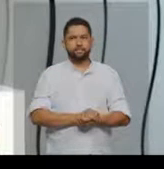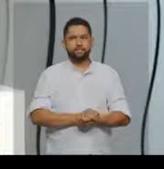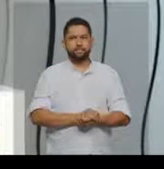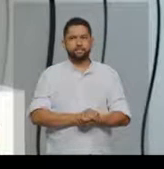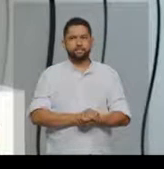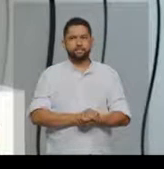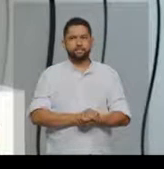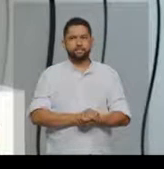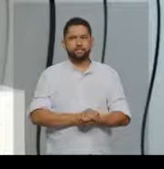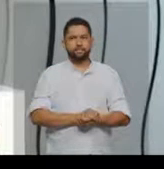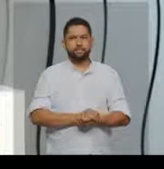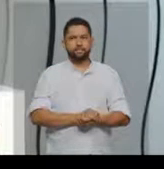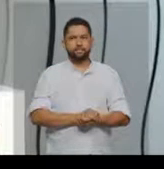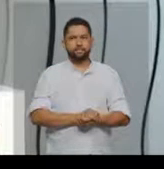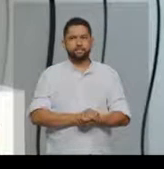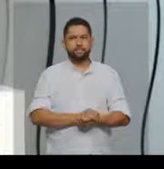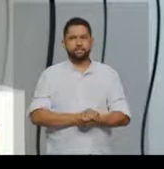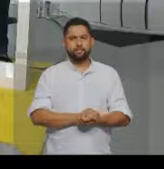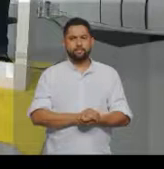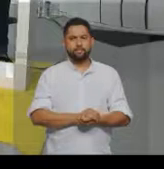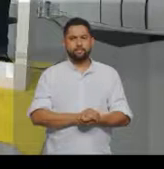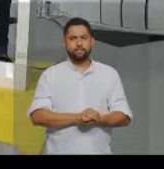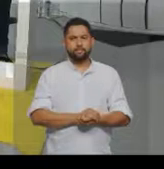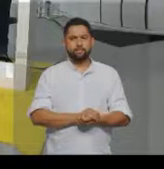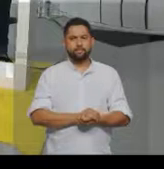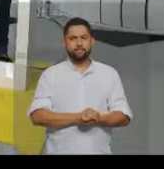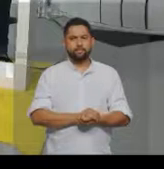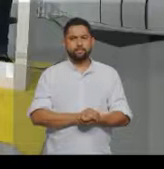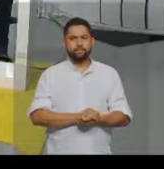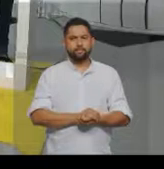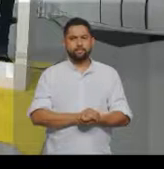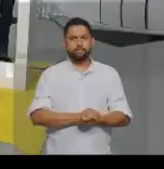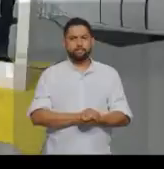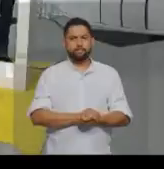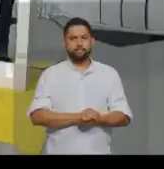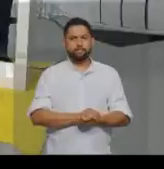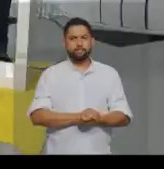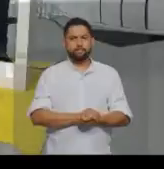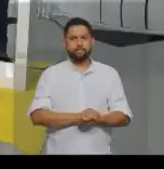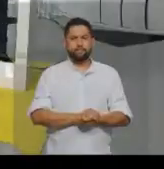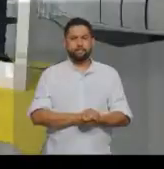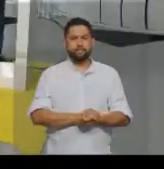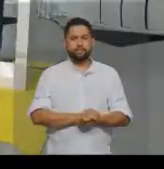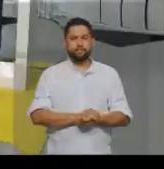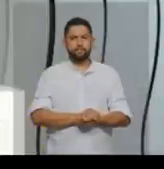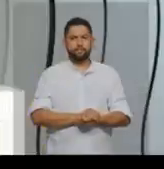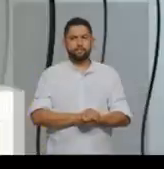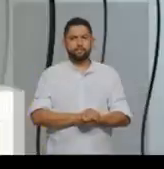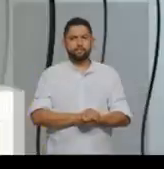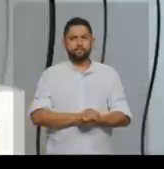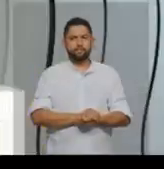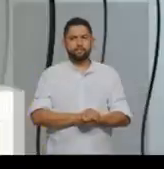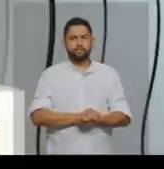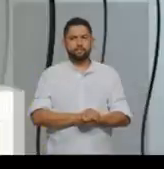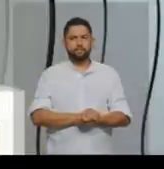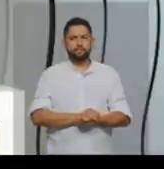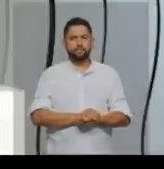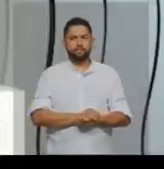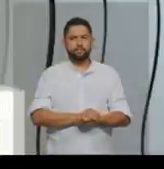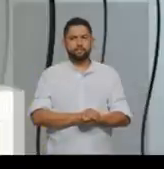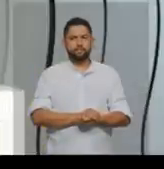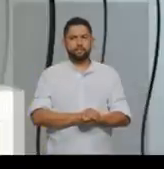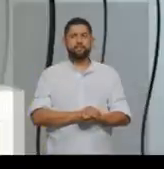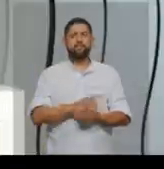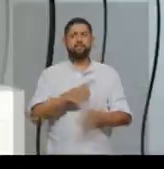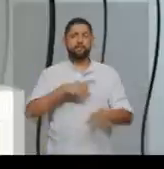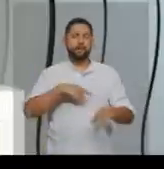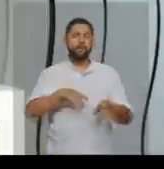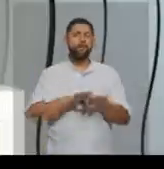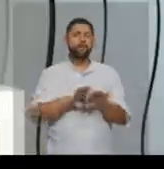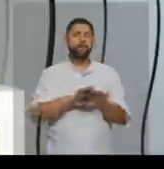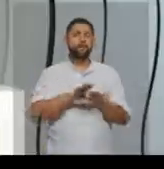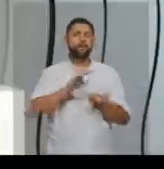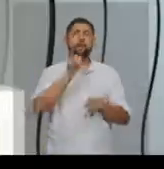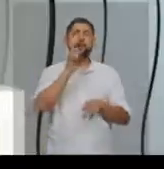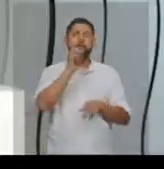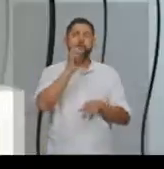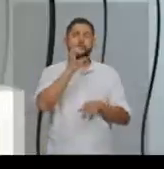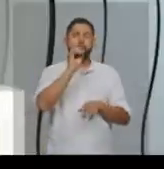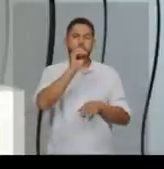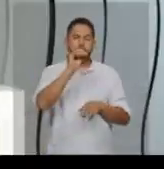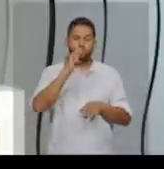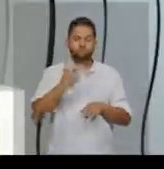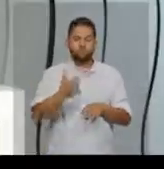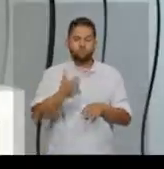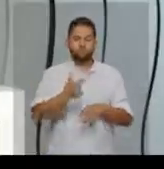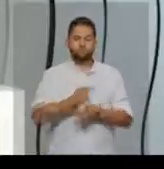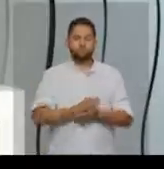cai um pouquinho aqui, oh meu Deus, mas não vai fazer efeito não. E ainda tenho aqui a água oxigenada, certo? Então, olha